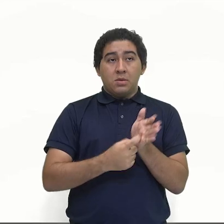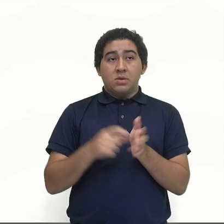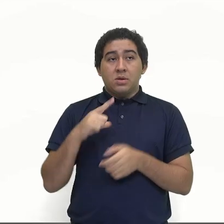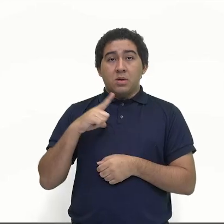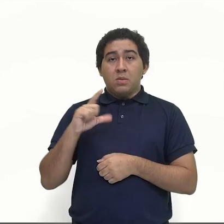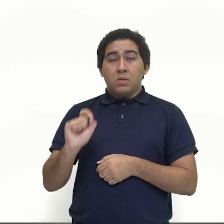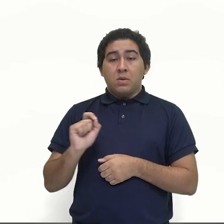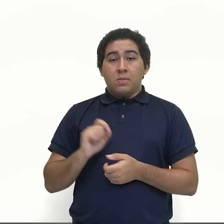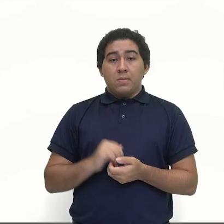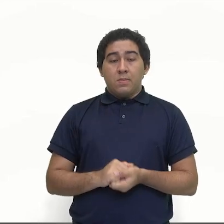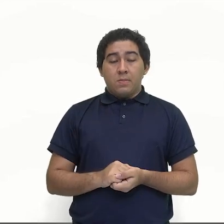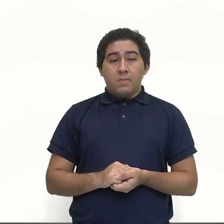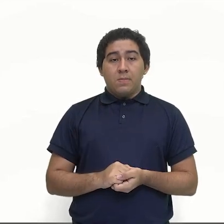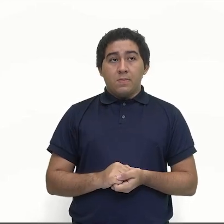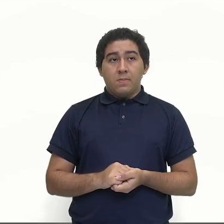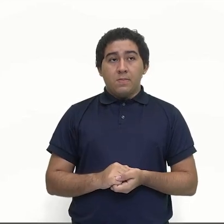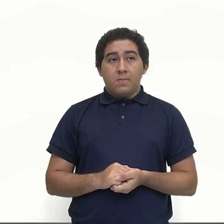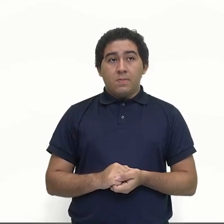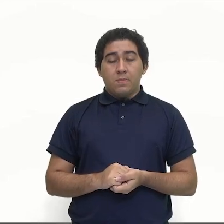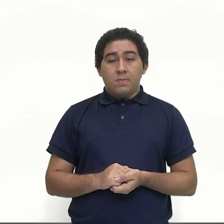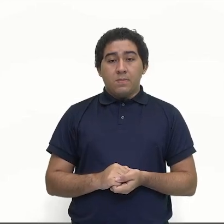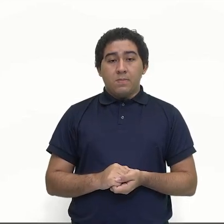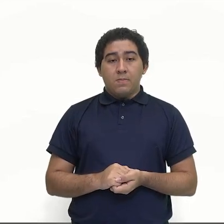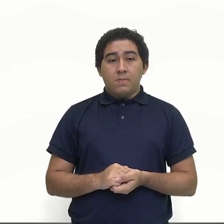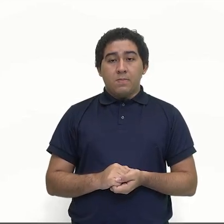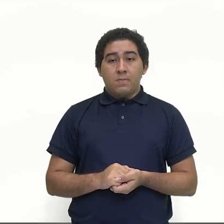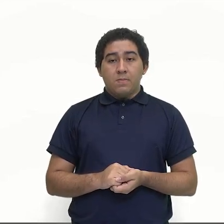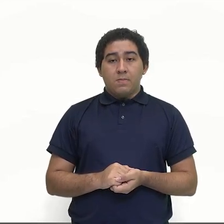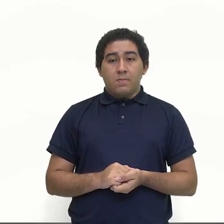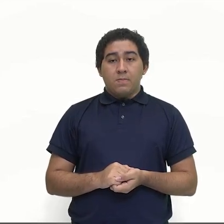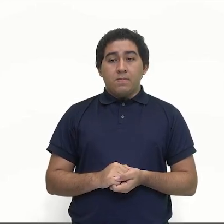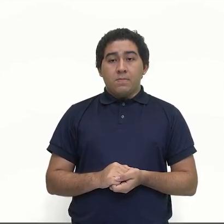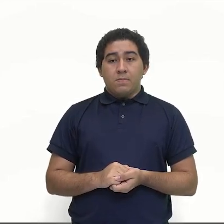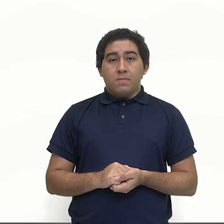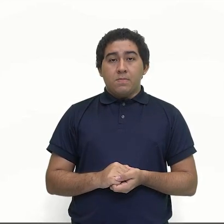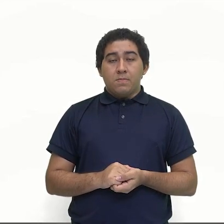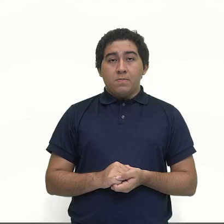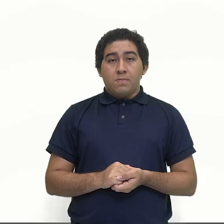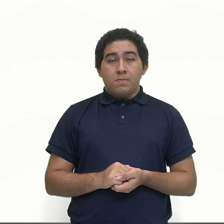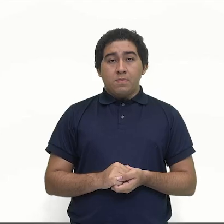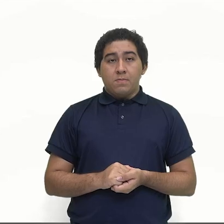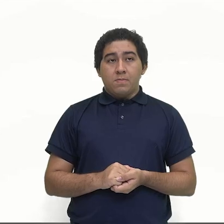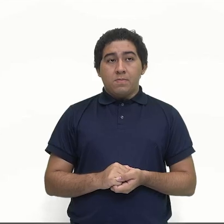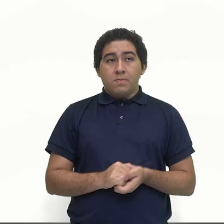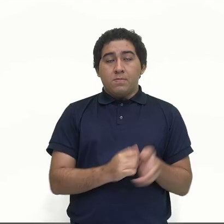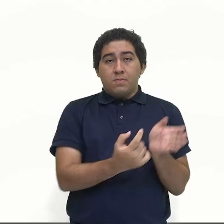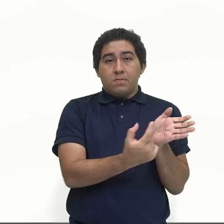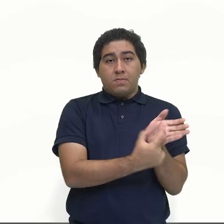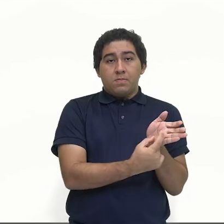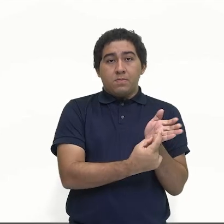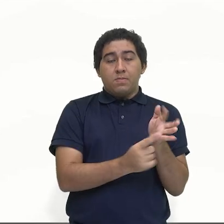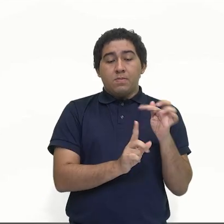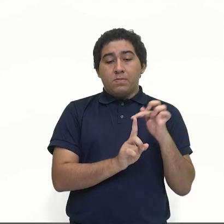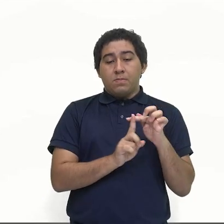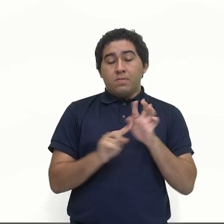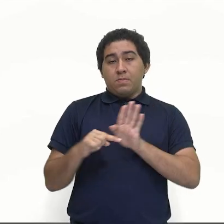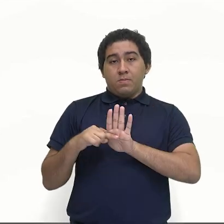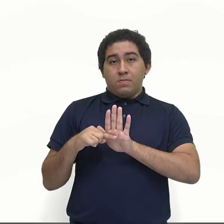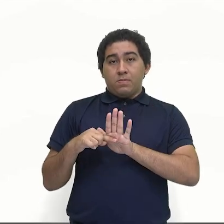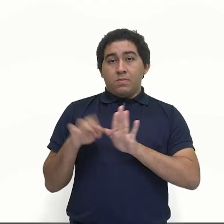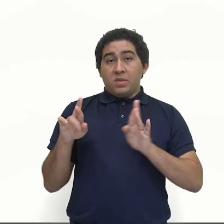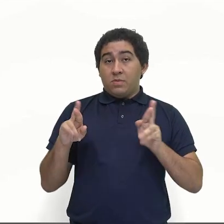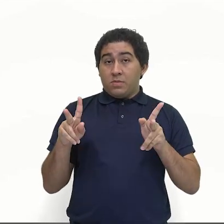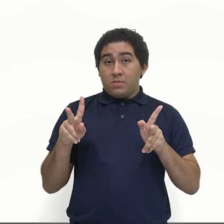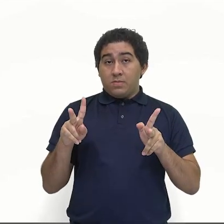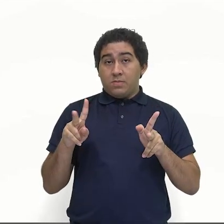aí, essa pilha vai ser um positivo e um negativo, que é a sua tensão. Aí você tem uma diferença